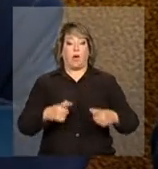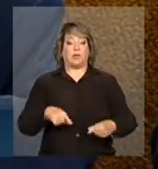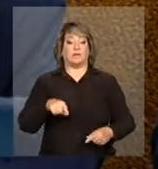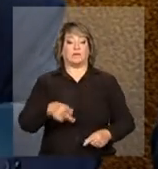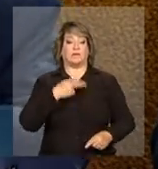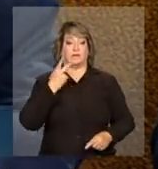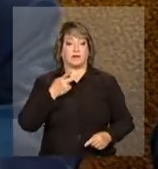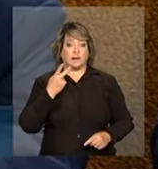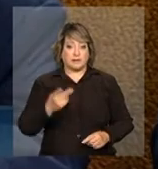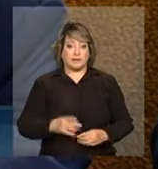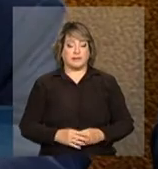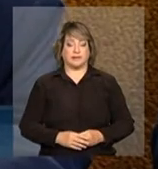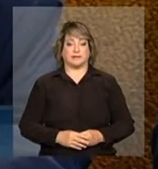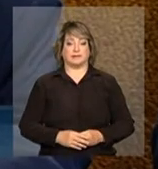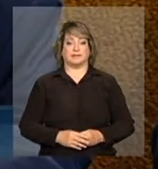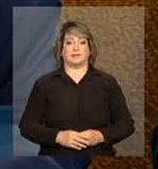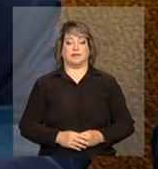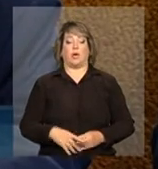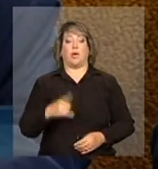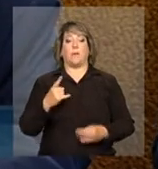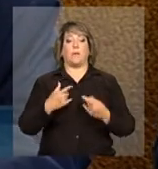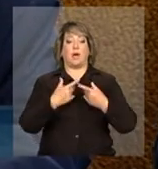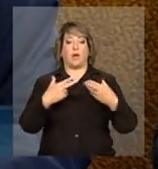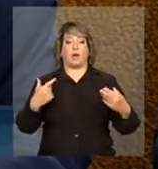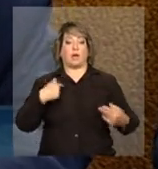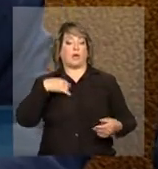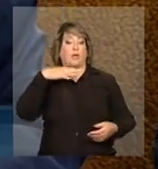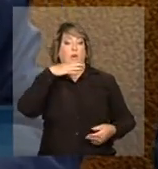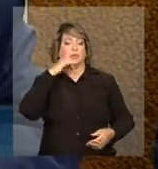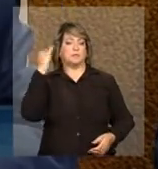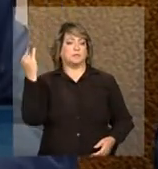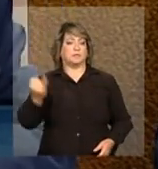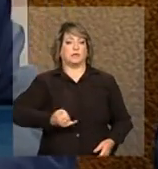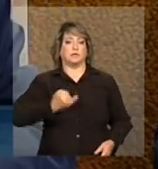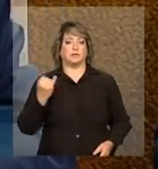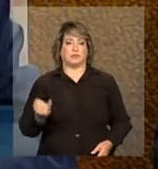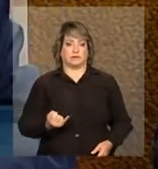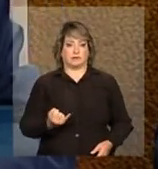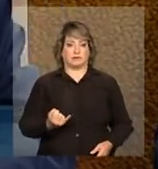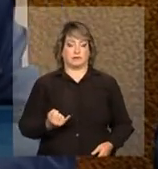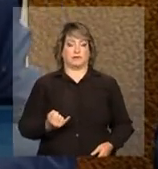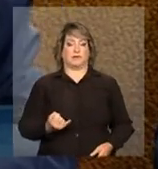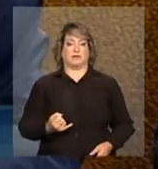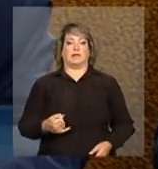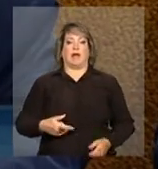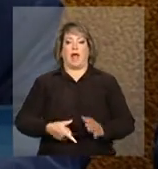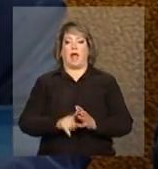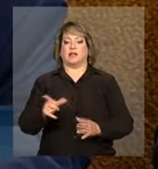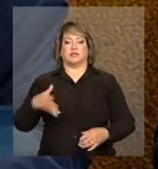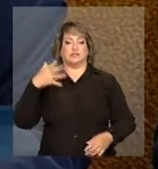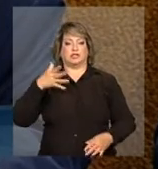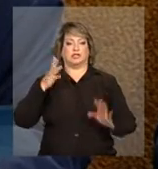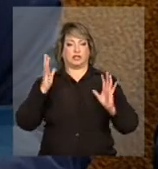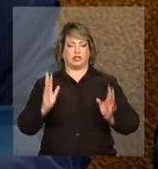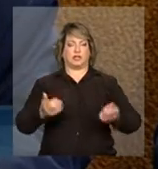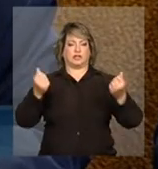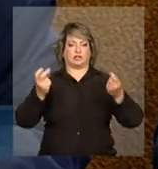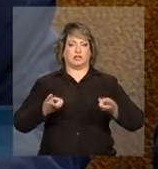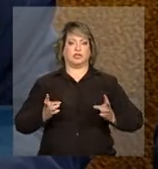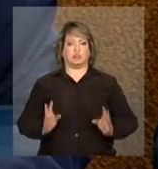destaca um elemento que eu acho que é importante, que teve implícito aqui, acho que nas falas aqui já ditas,